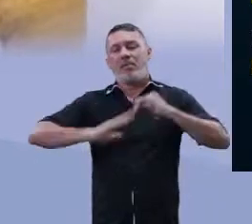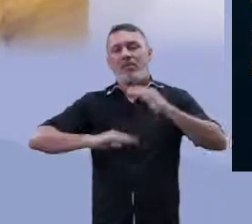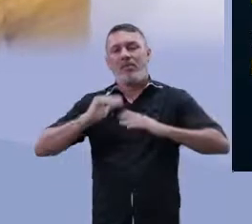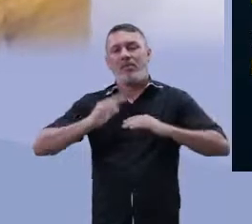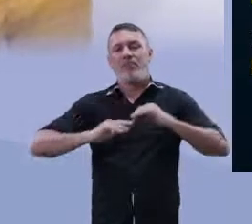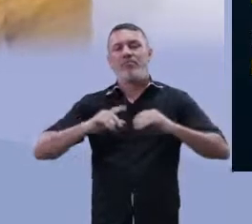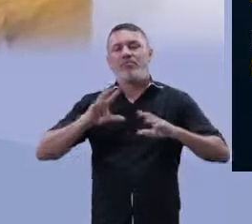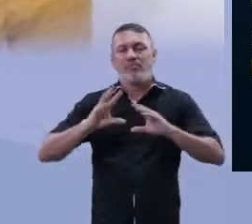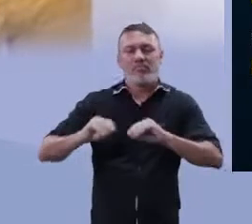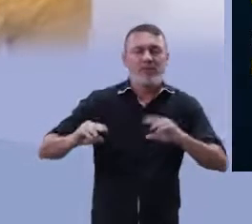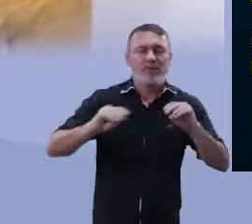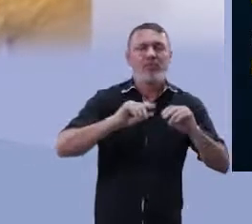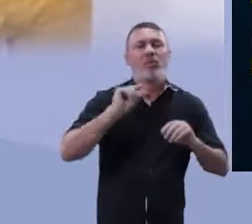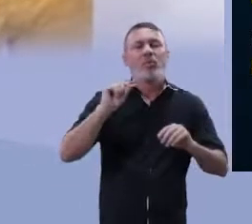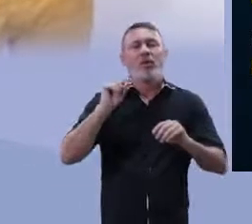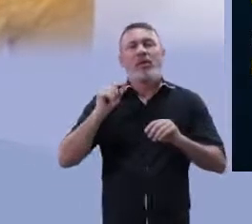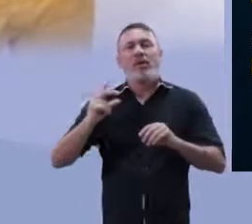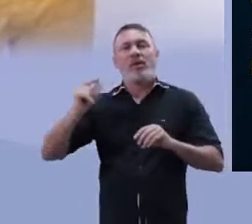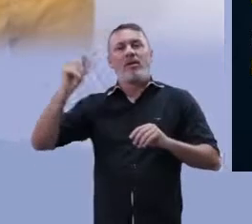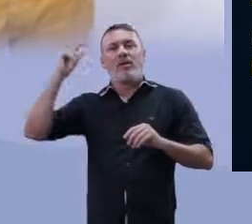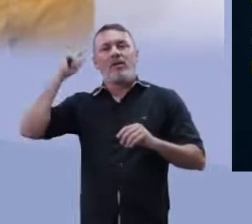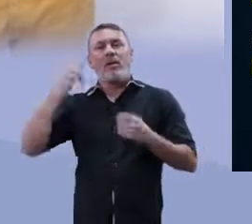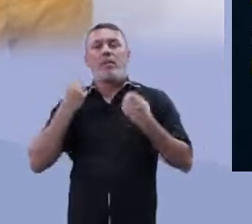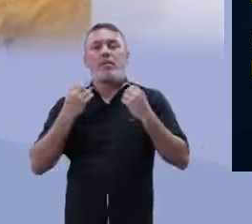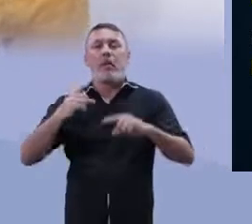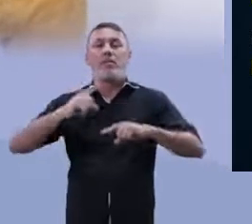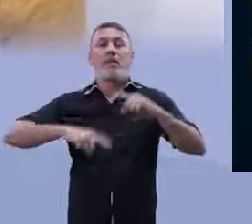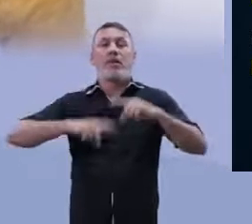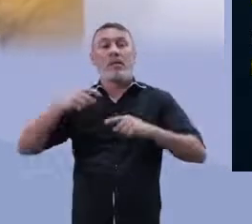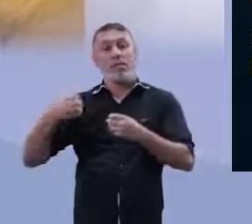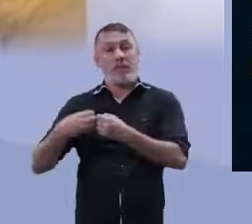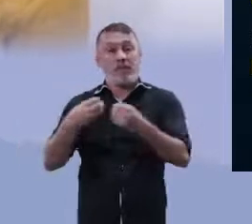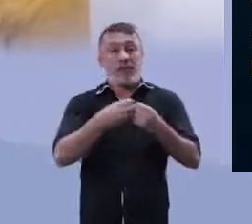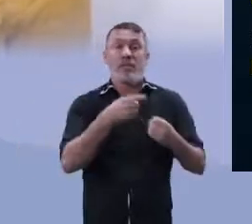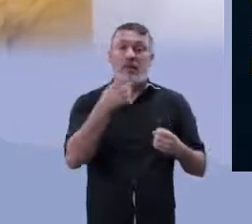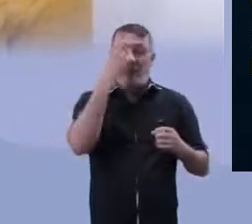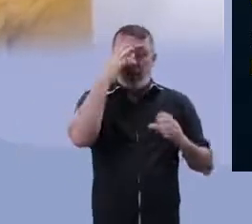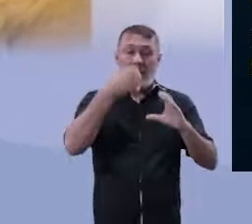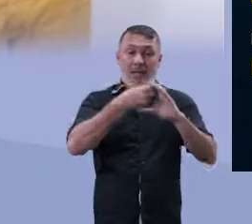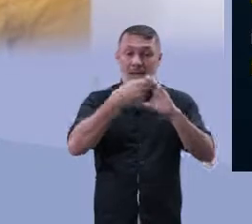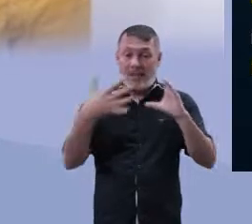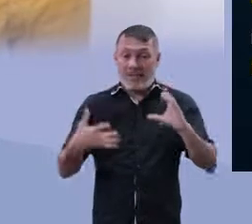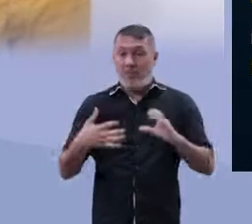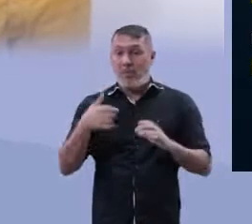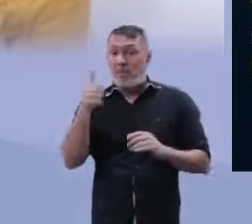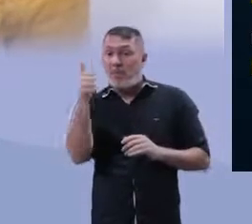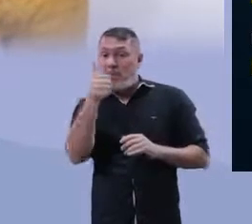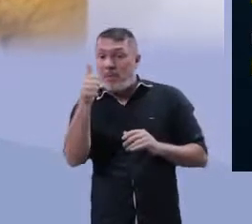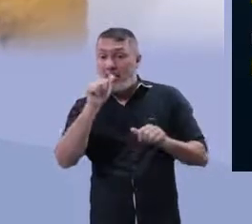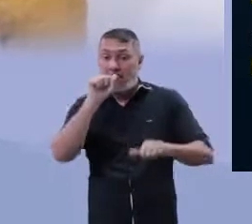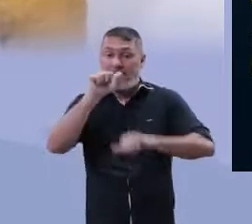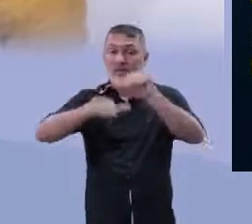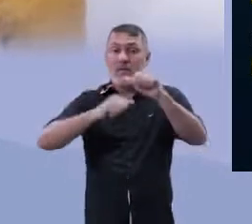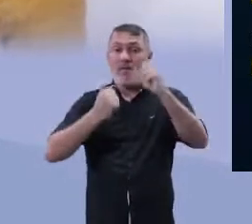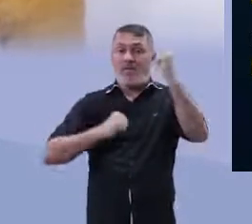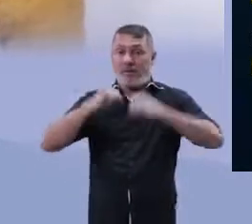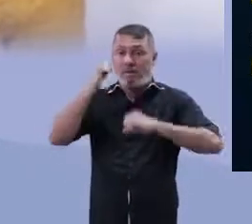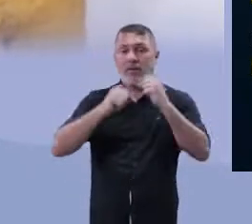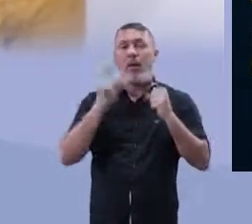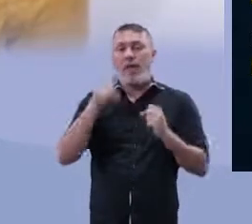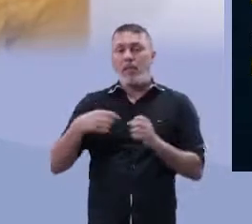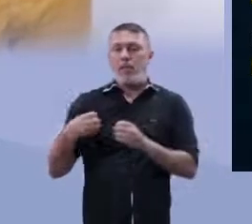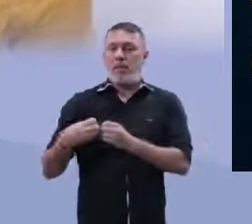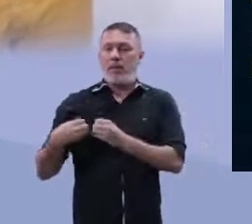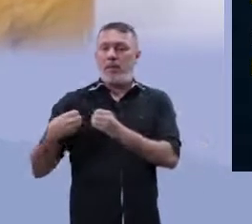era voltada às áreas onde se tinha oferta de matéria-prima, né, característica da primeira Revolução Industrial, ou seja, se